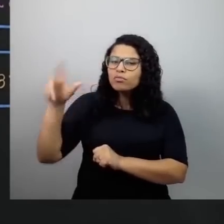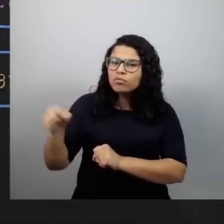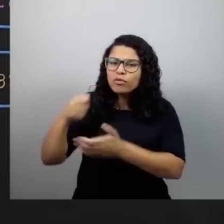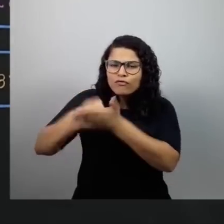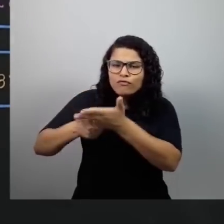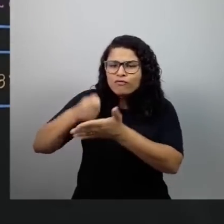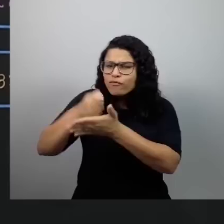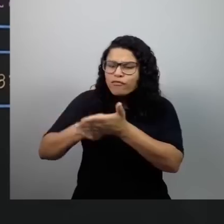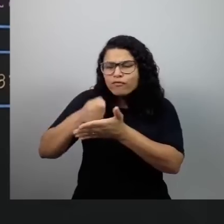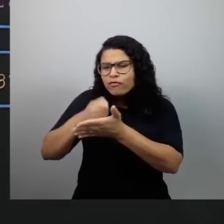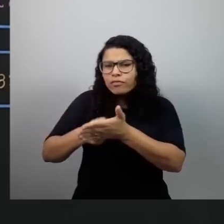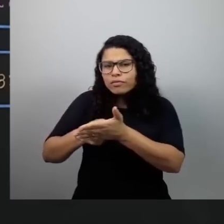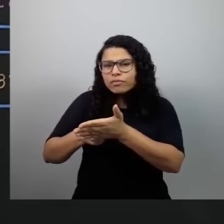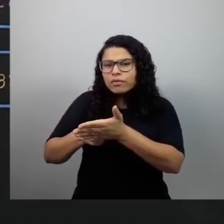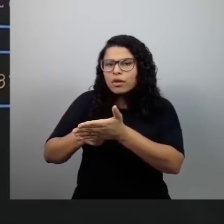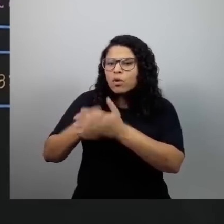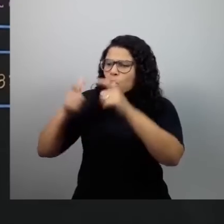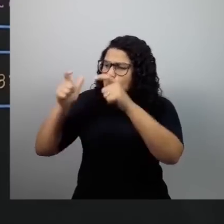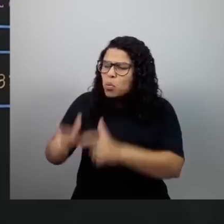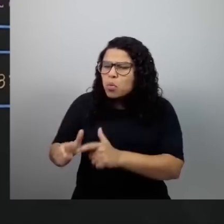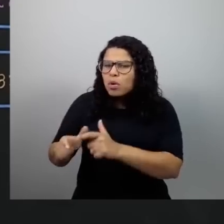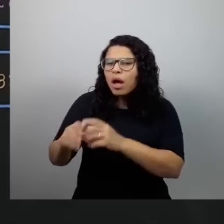África, retirando de sua